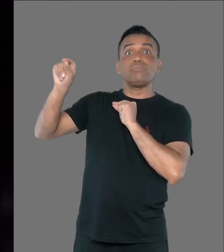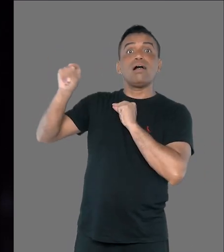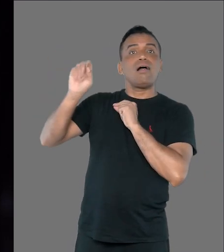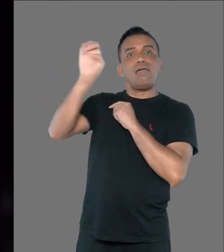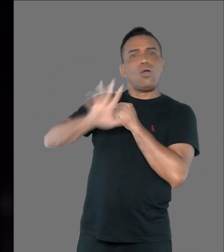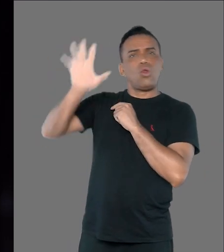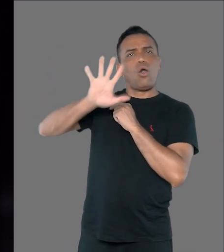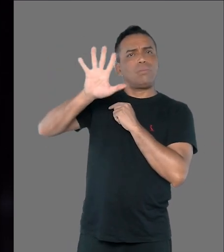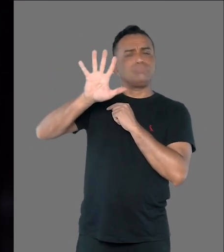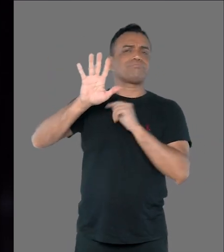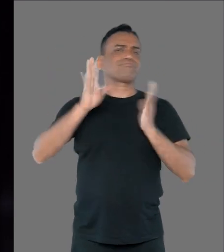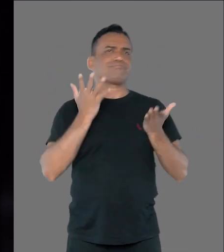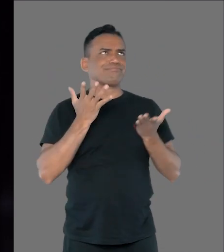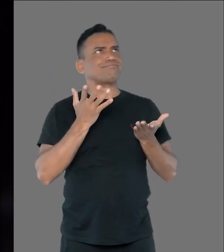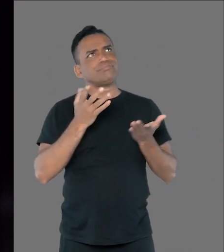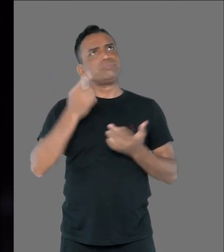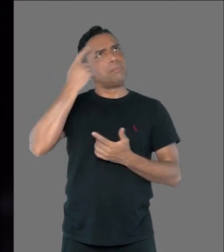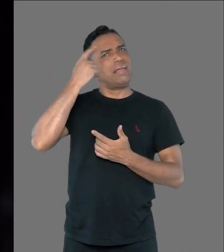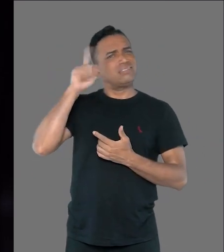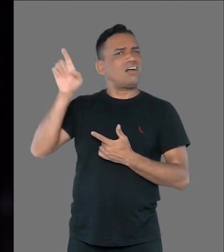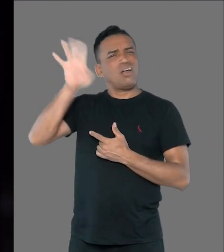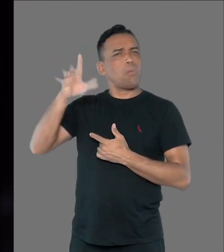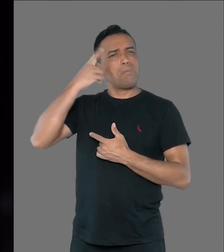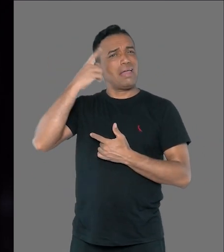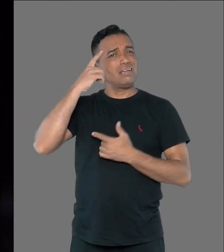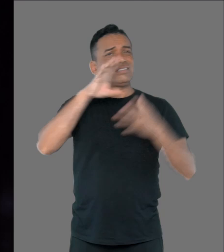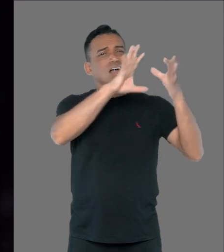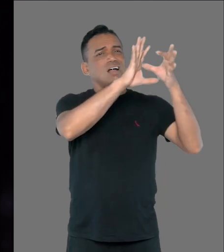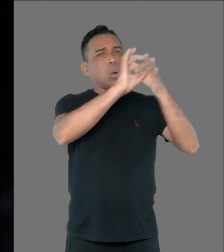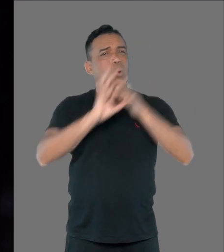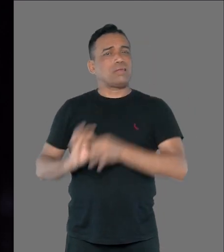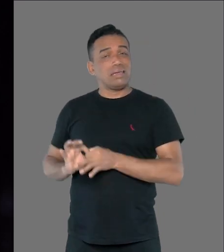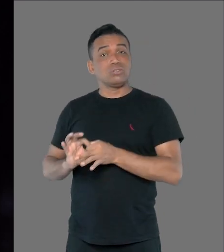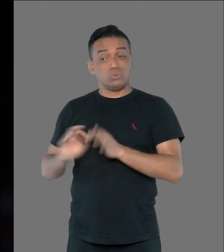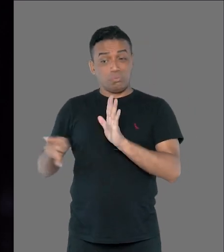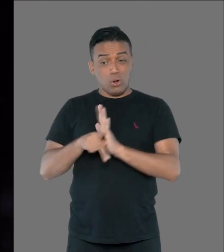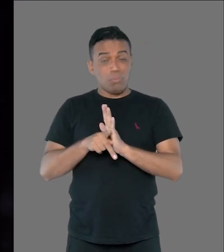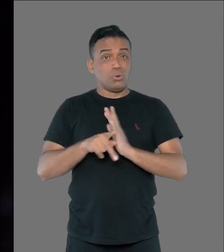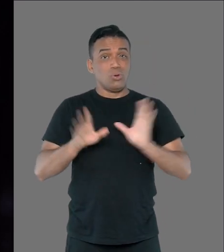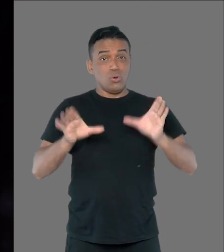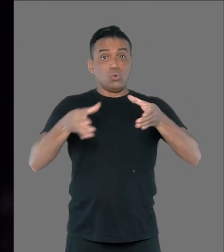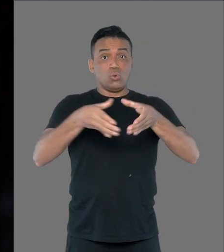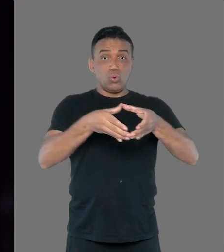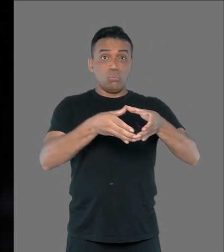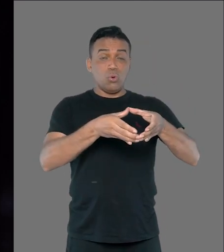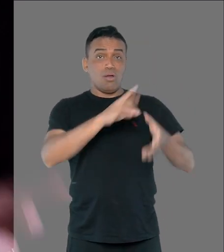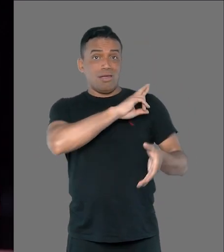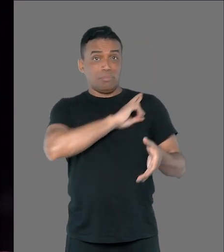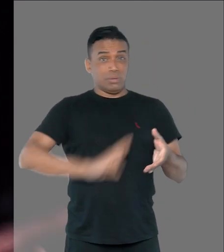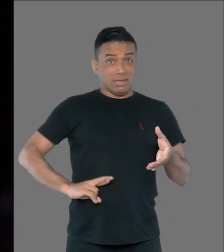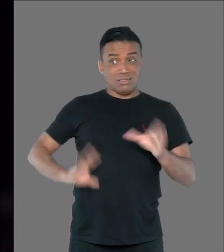Uma Europa raramente pensa nisso, num contexto em que republicanos e